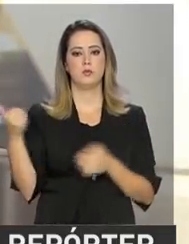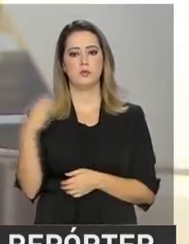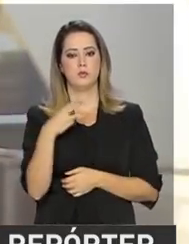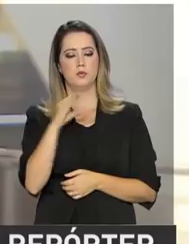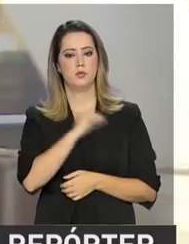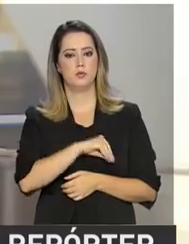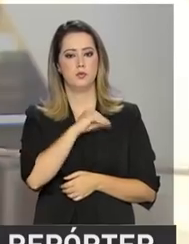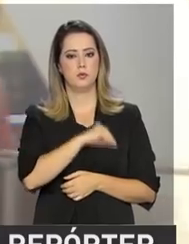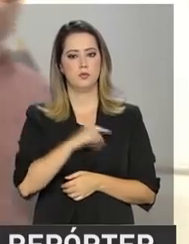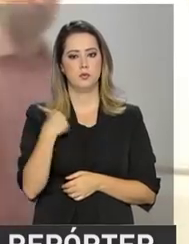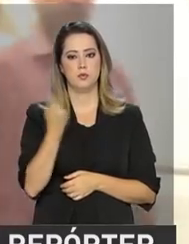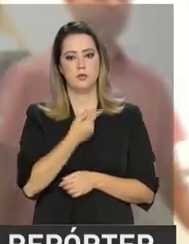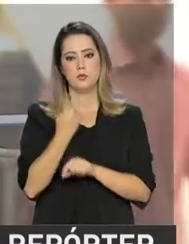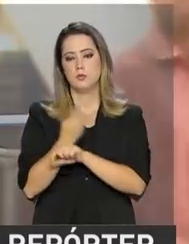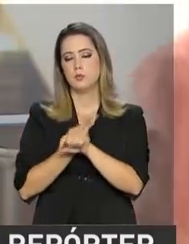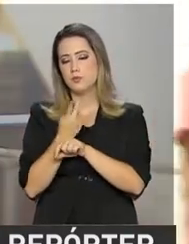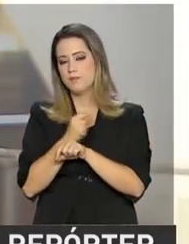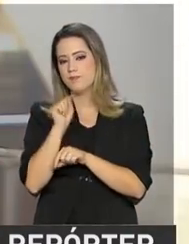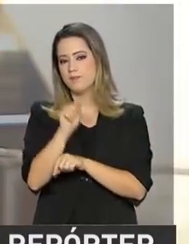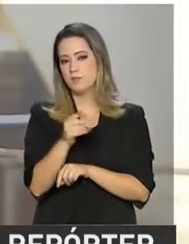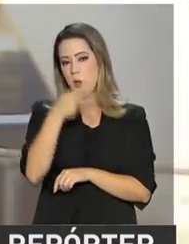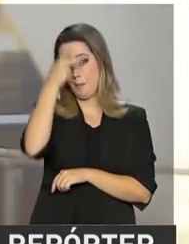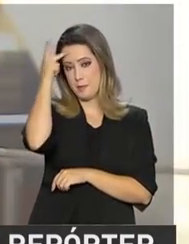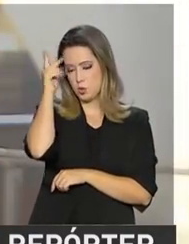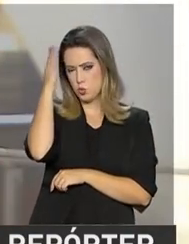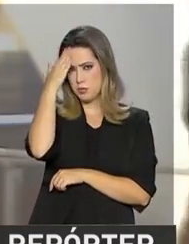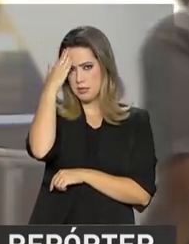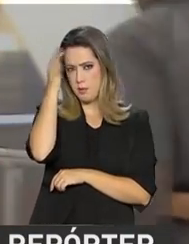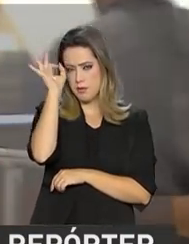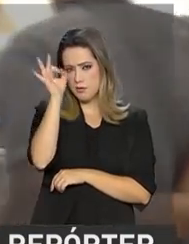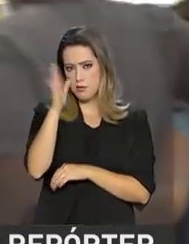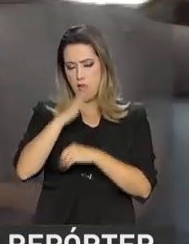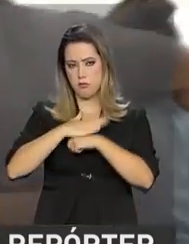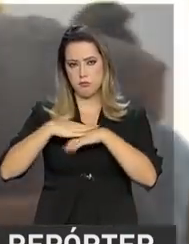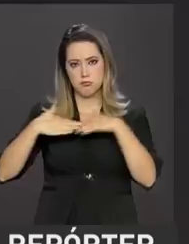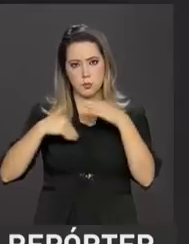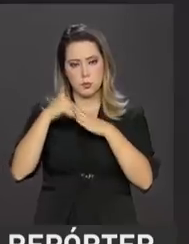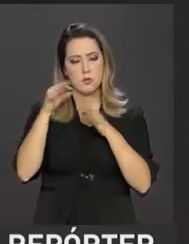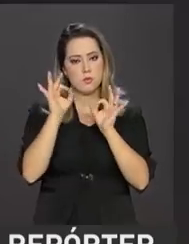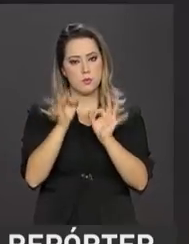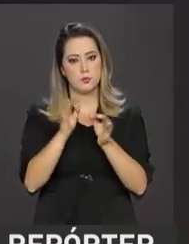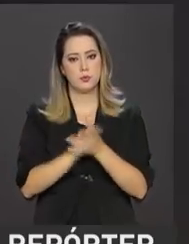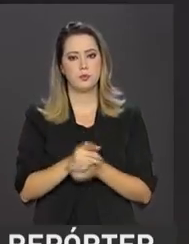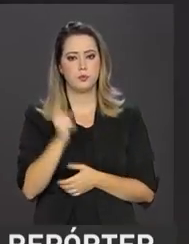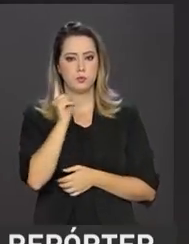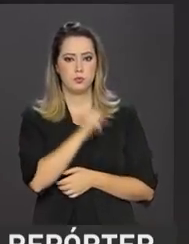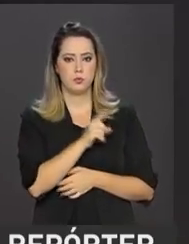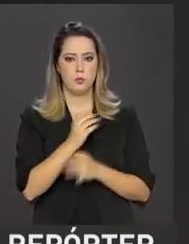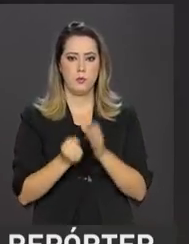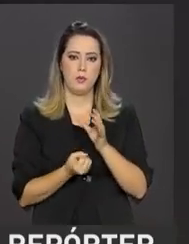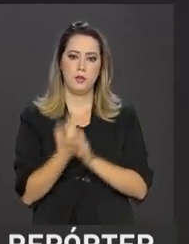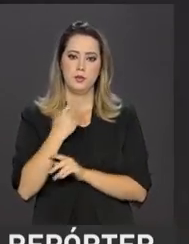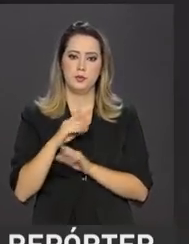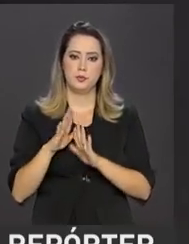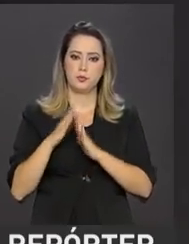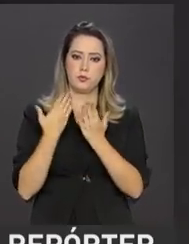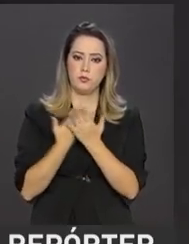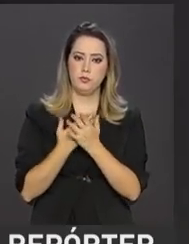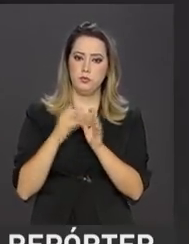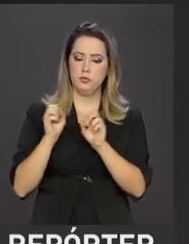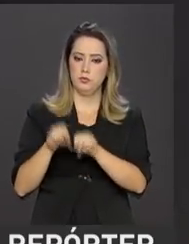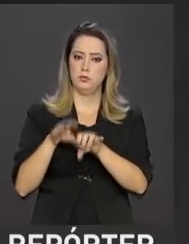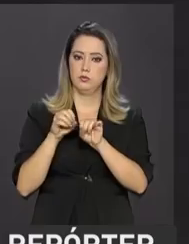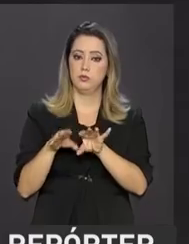salário a gente foi consultar um especialista para pegar dicas para tiago fundador dessa escola de educação